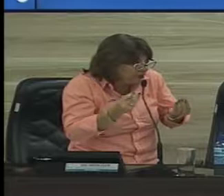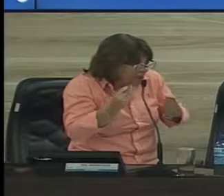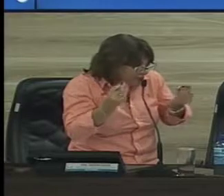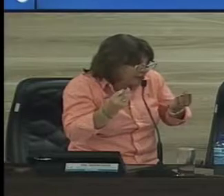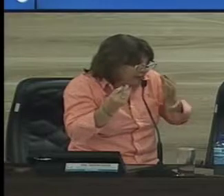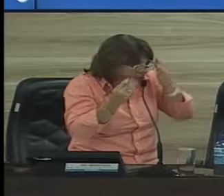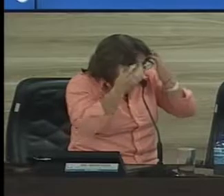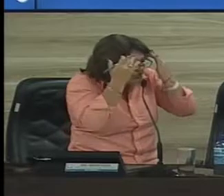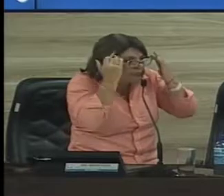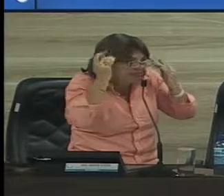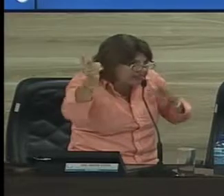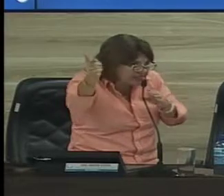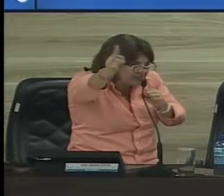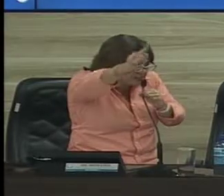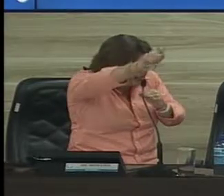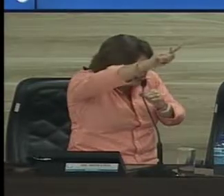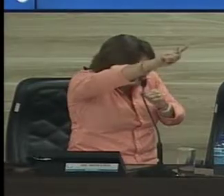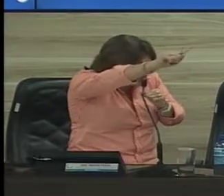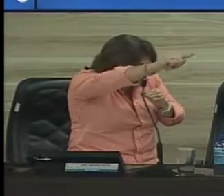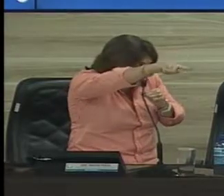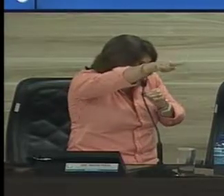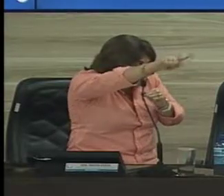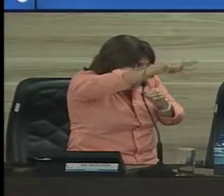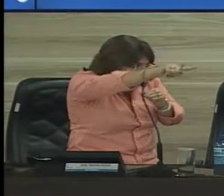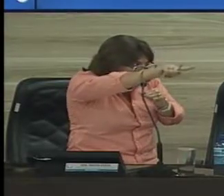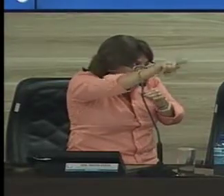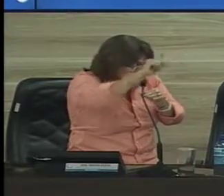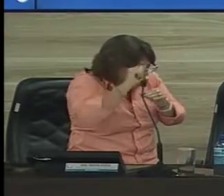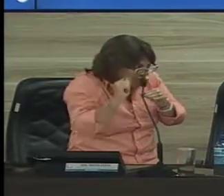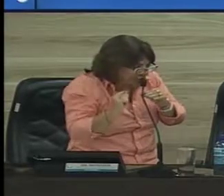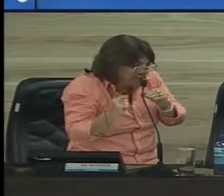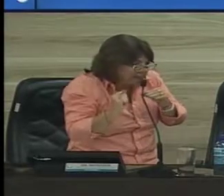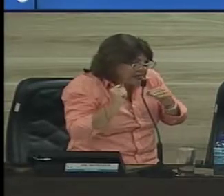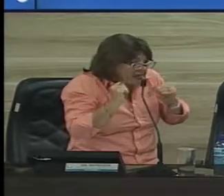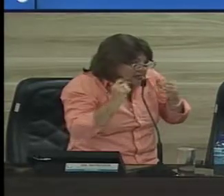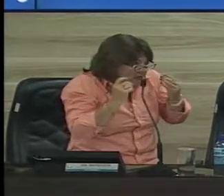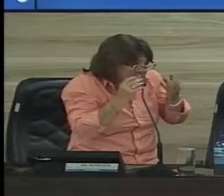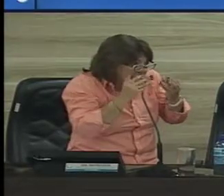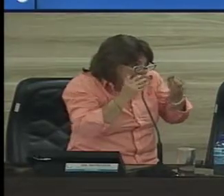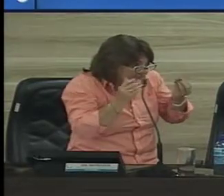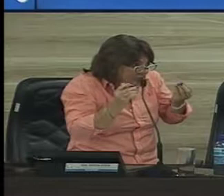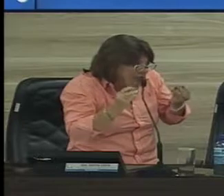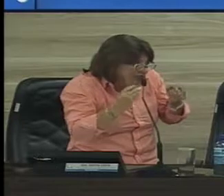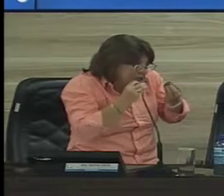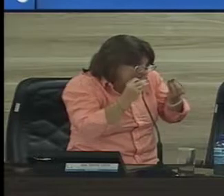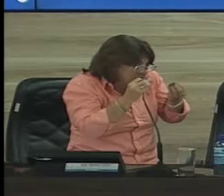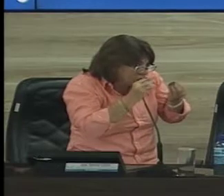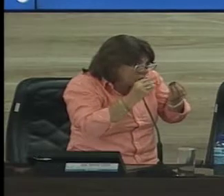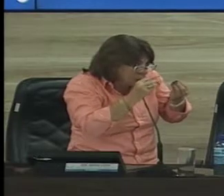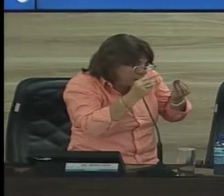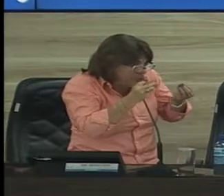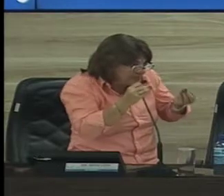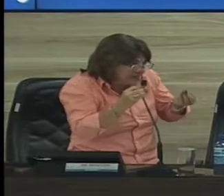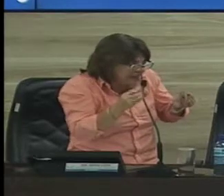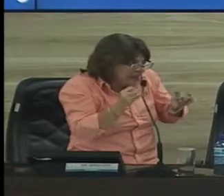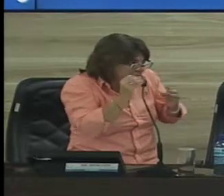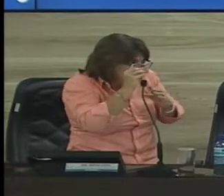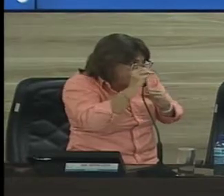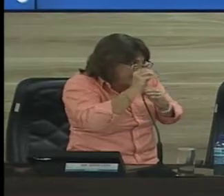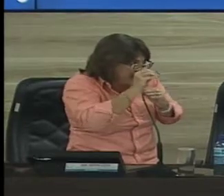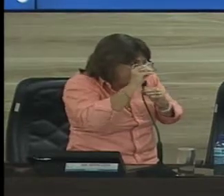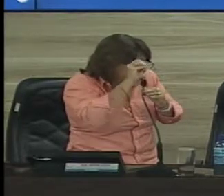com a prefeitura, porque aí é uma questão que a Artesp vai até aqui, a rotatória da Laranjinha. Então, assim, baseado nisso, por exemplo, eu dou muito